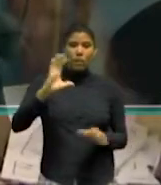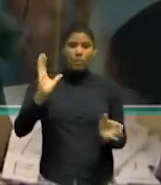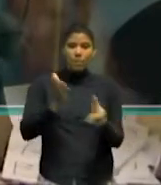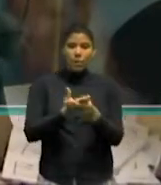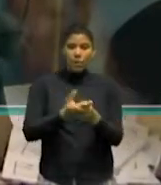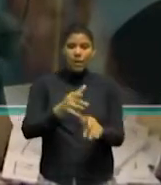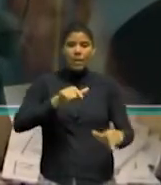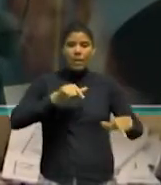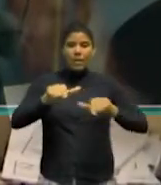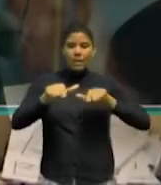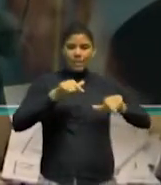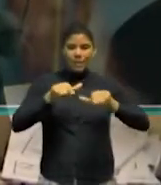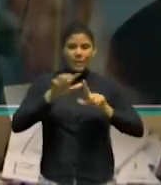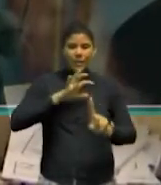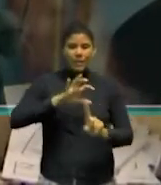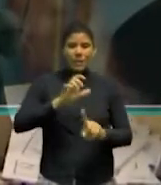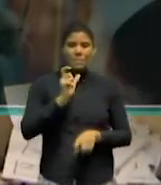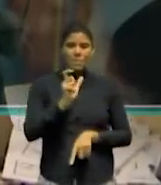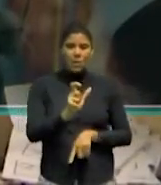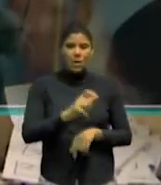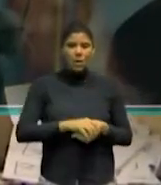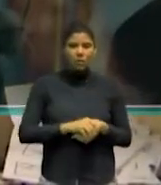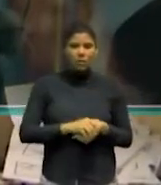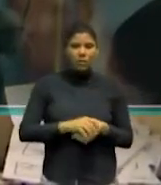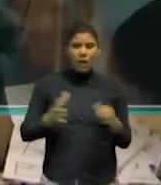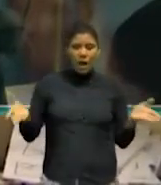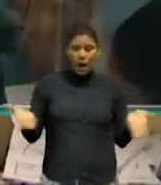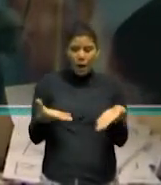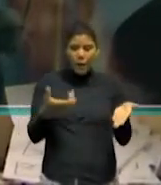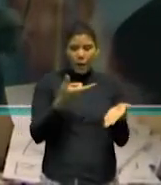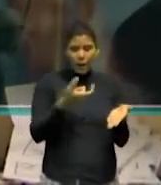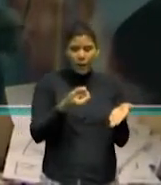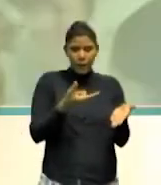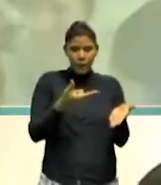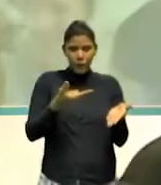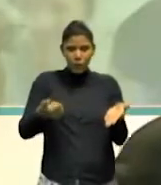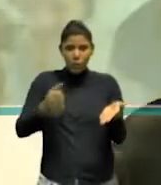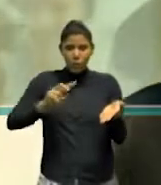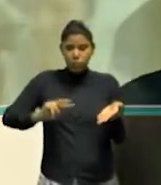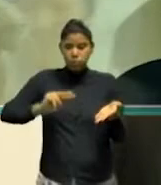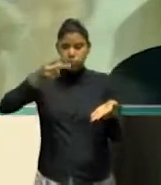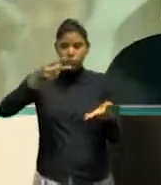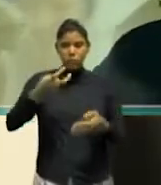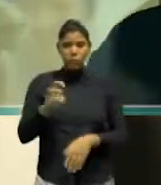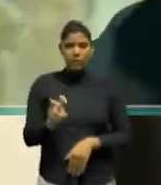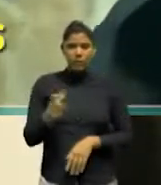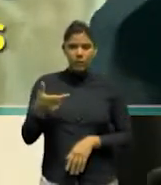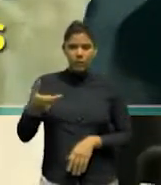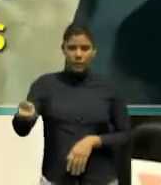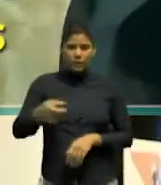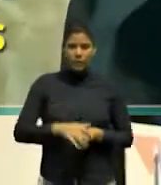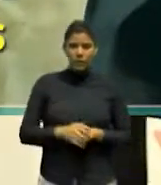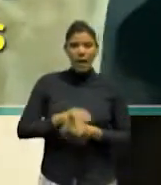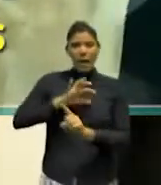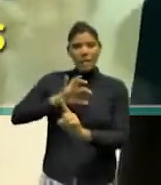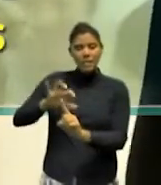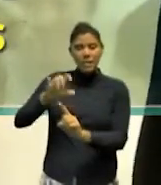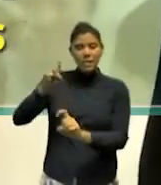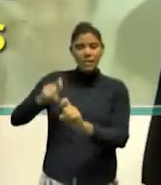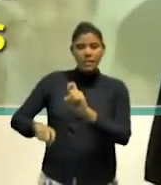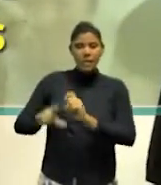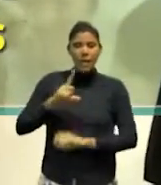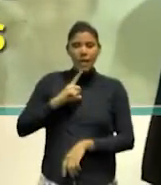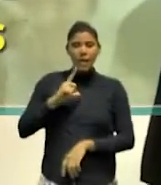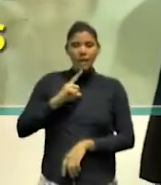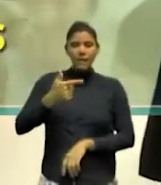trabalhistas de assédio moral. O número saltou para 520 em 2021. Já para assédio sexual, foram contabilizadas